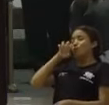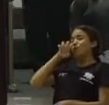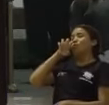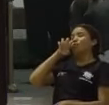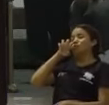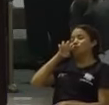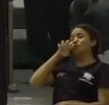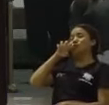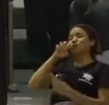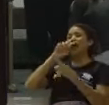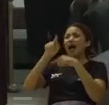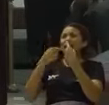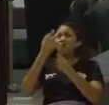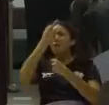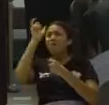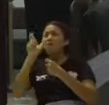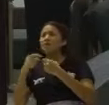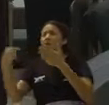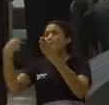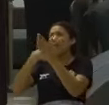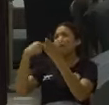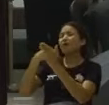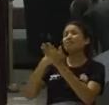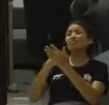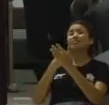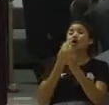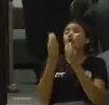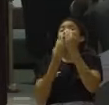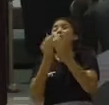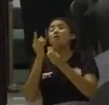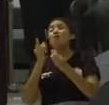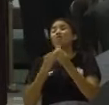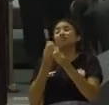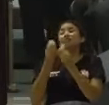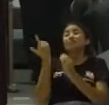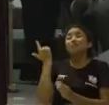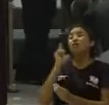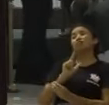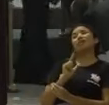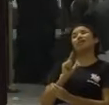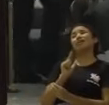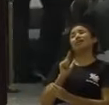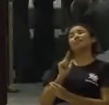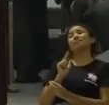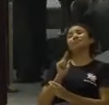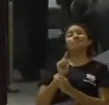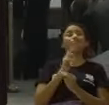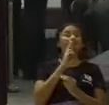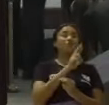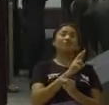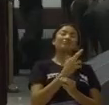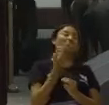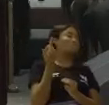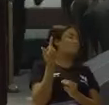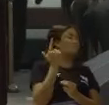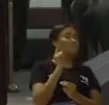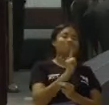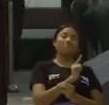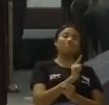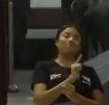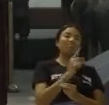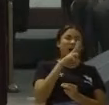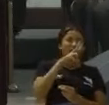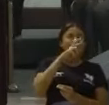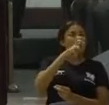Aí uma pessoa me perguntou, como que o senhor aguenta? Eu disse, eu não aguento. De onde o senhor tira